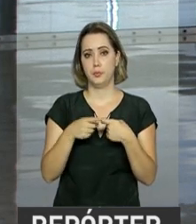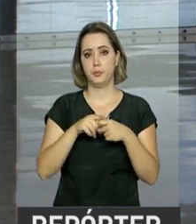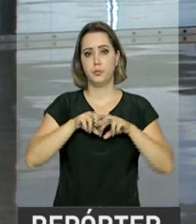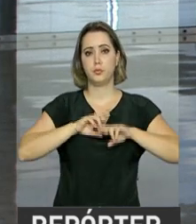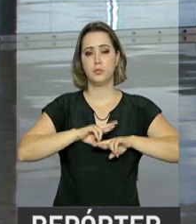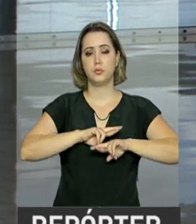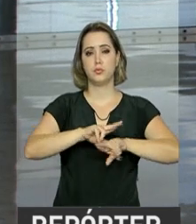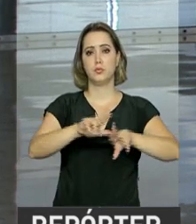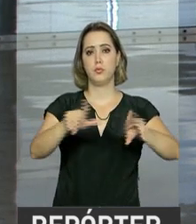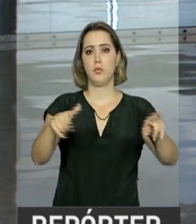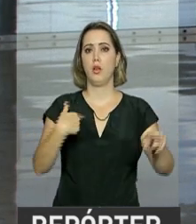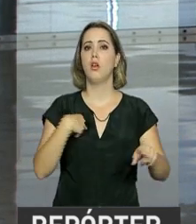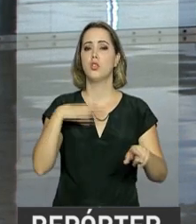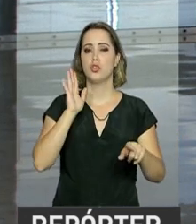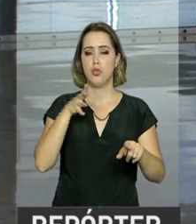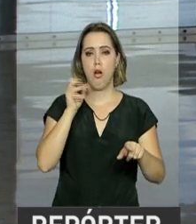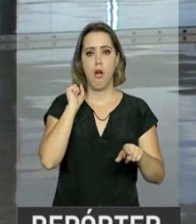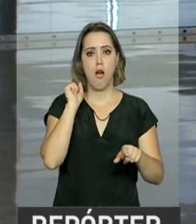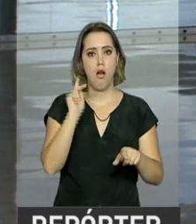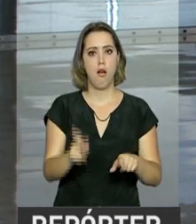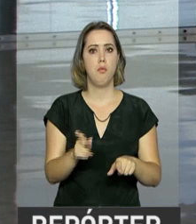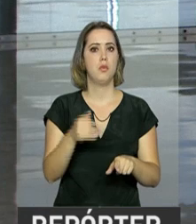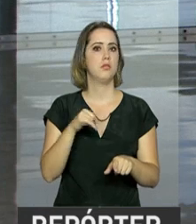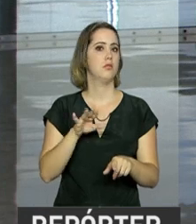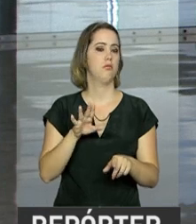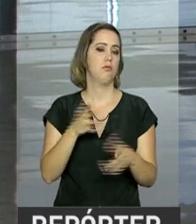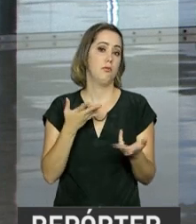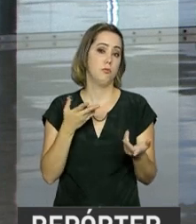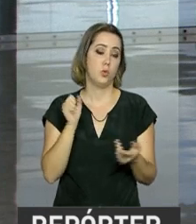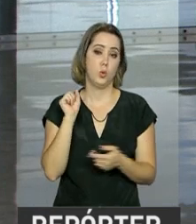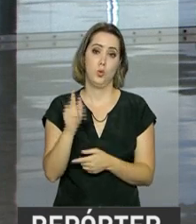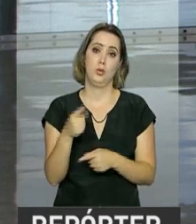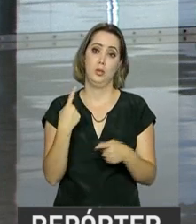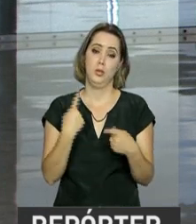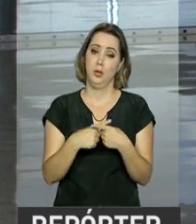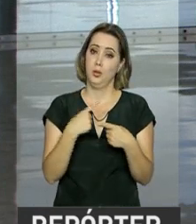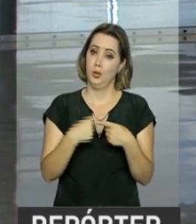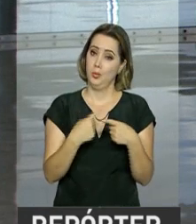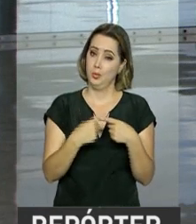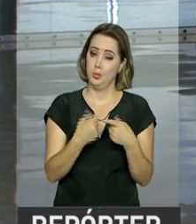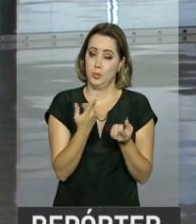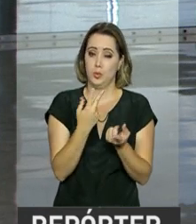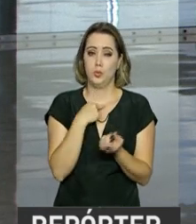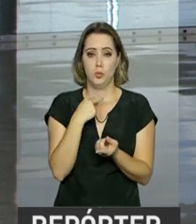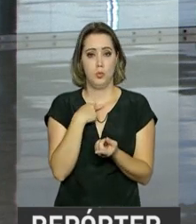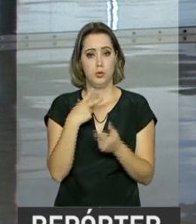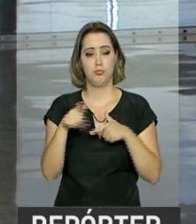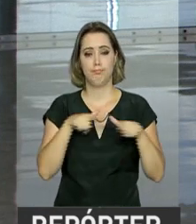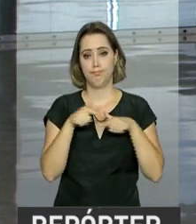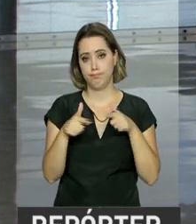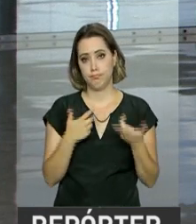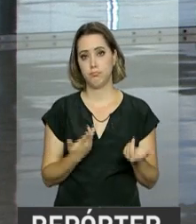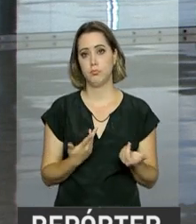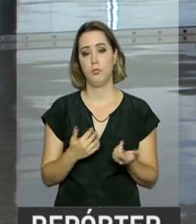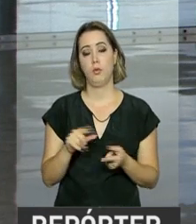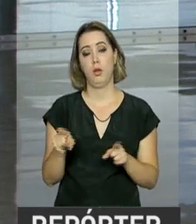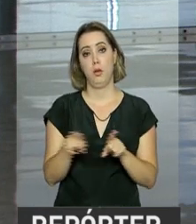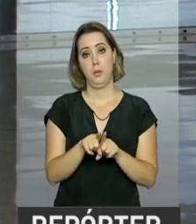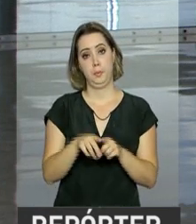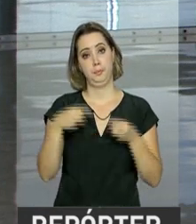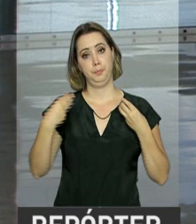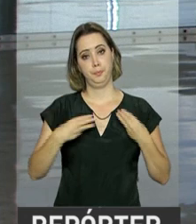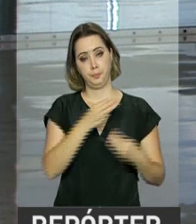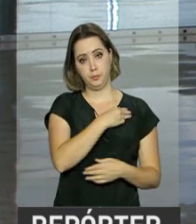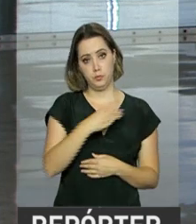transformados em aposentadoria por invalidez segundo o secretário executivo do Ministério do Desenvolvimento Social e